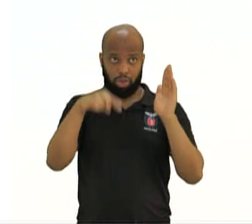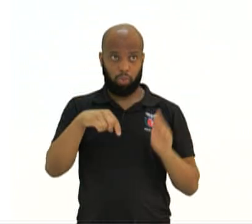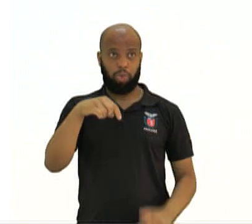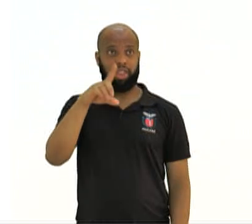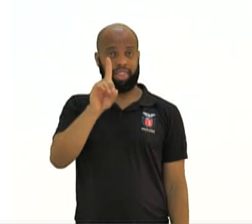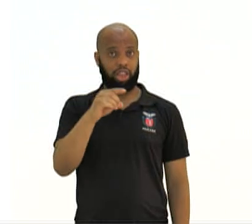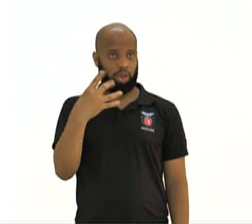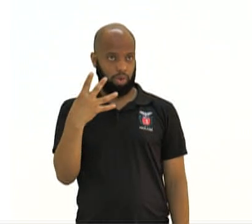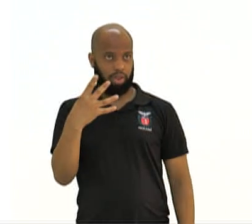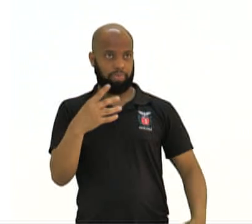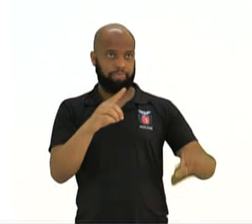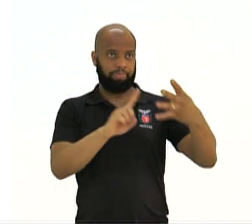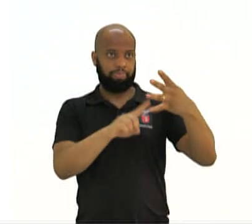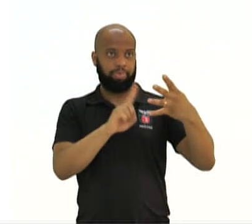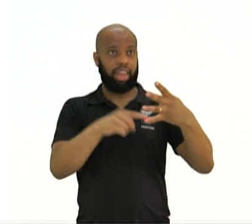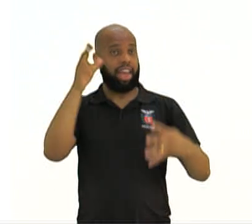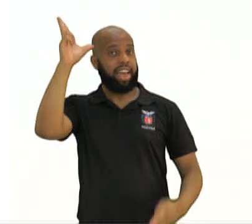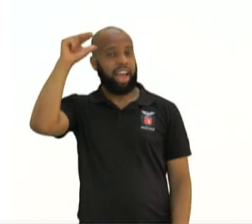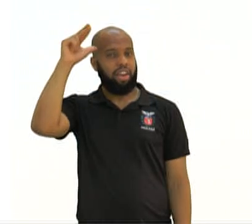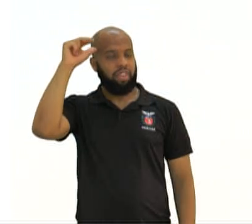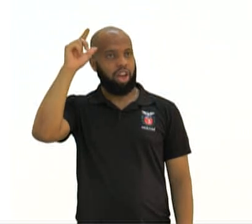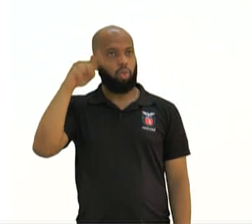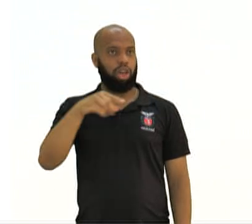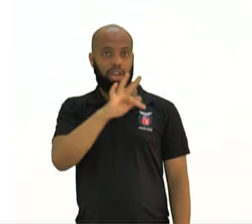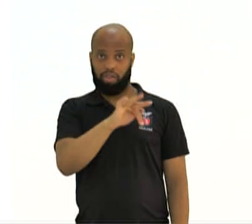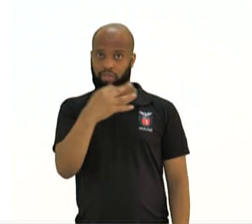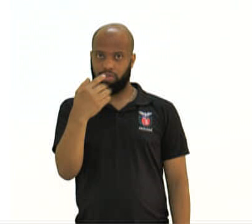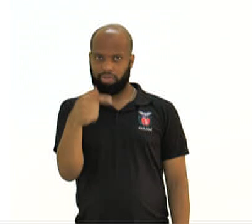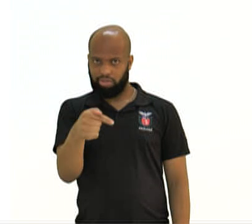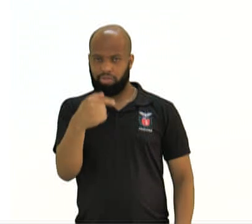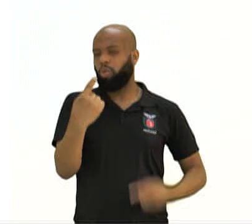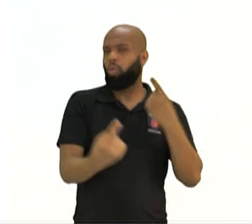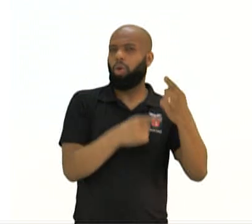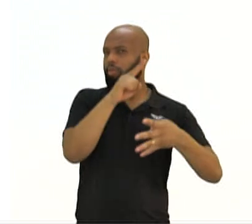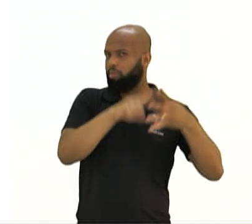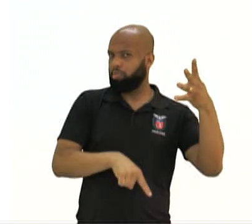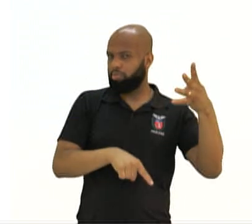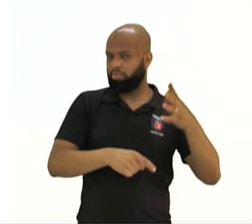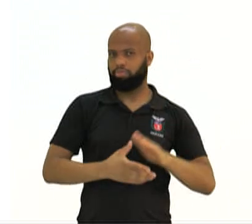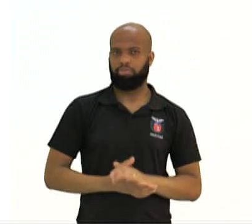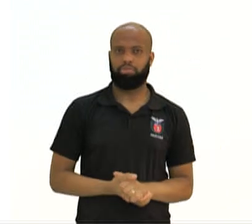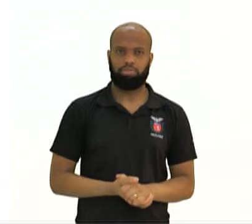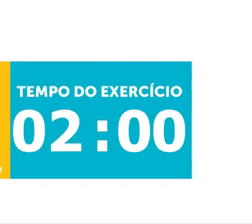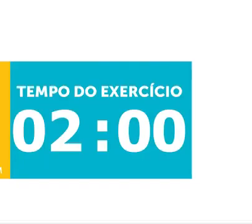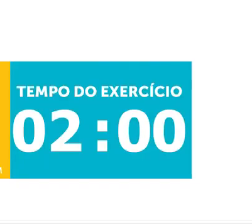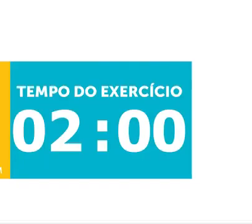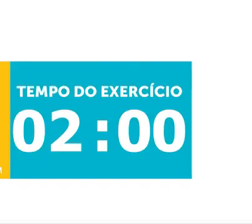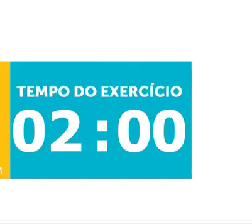na casa D4. Ou colocar o cavalo na casa F7.